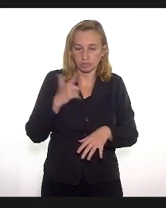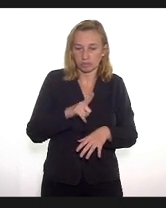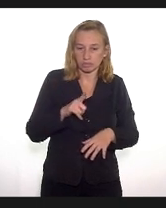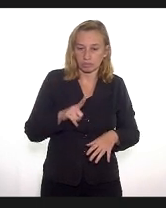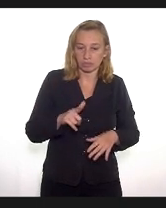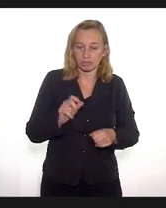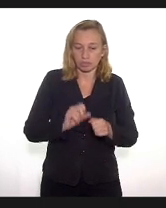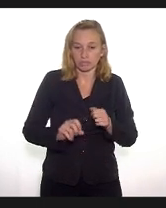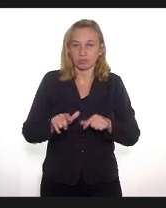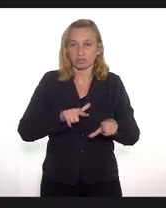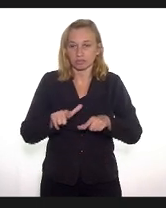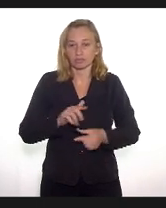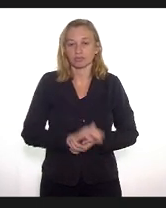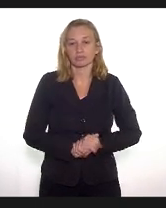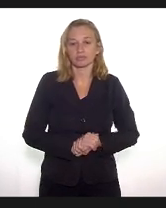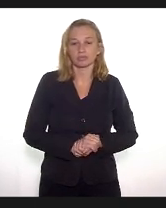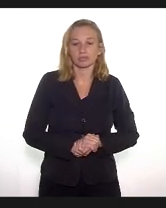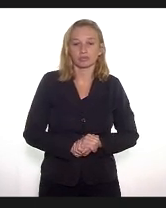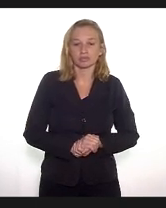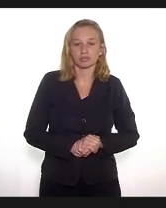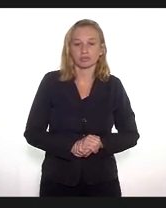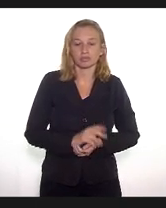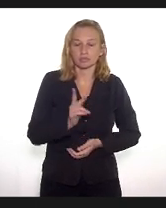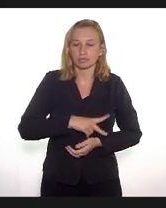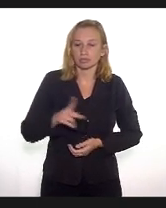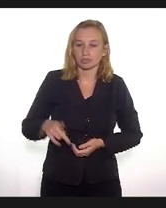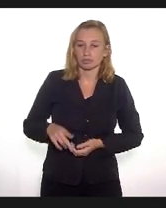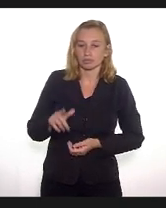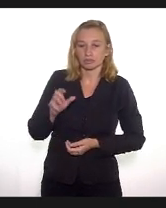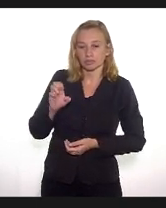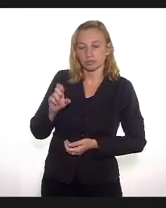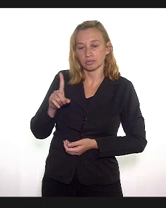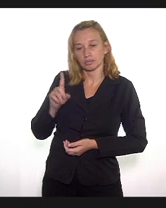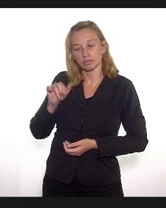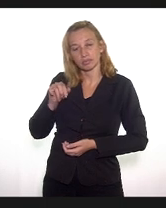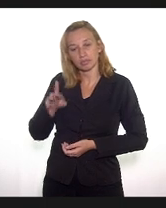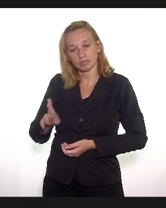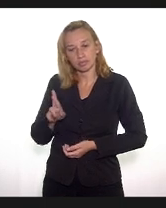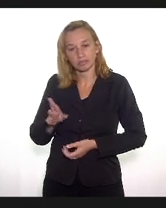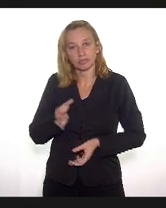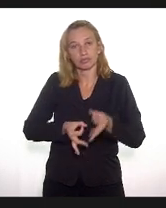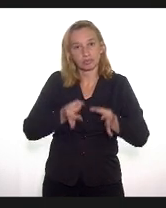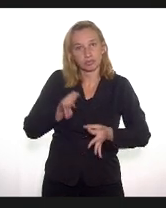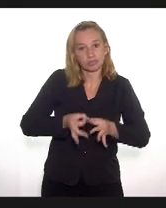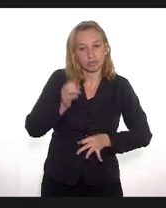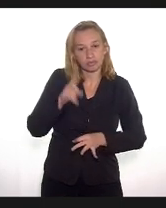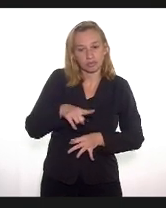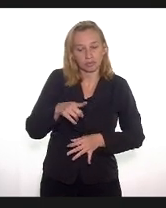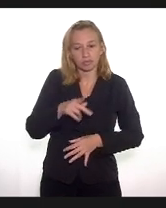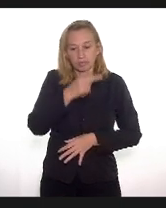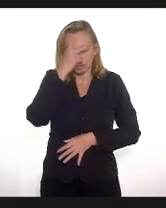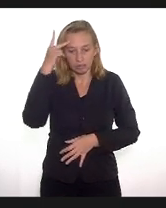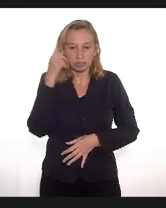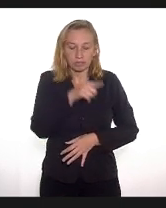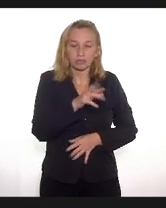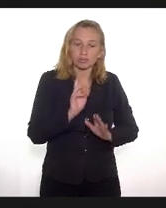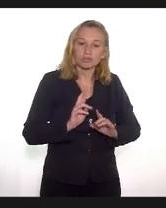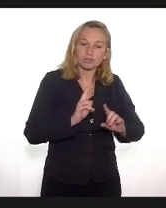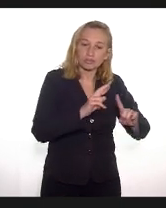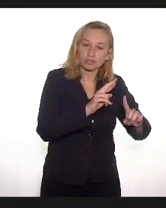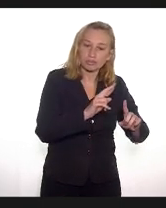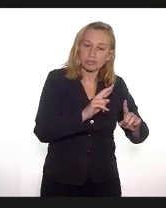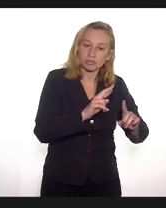recado. Então, professor Edgar, nada mais justo do que essas pessoas terem um reconhecimento,